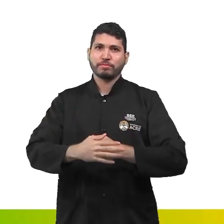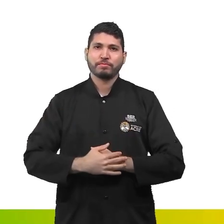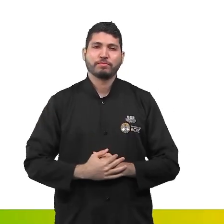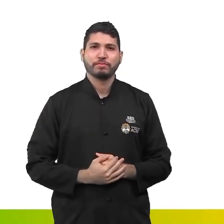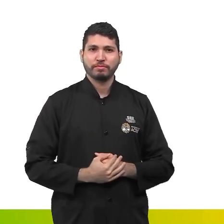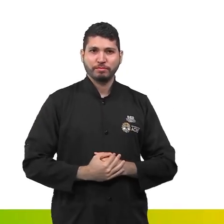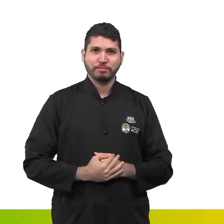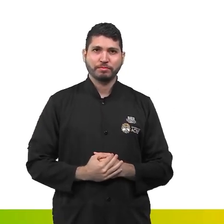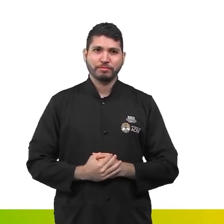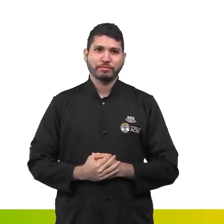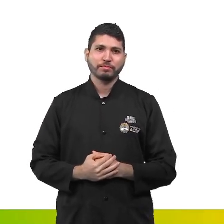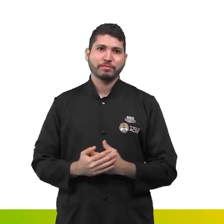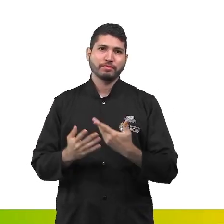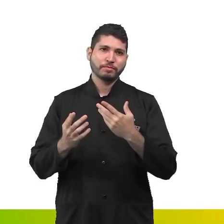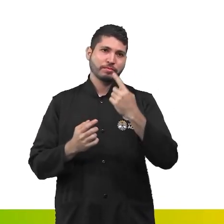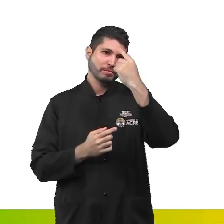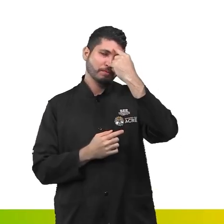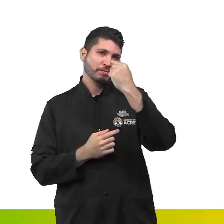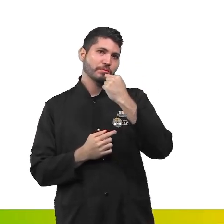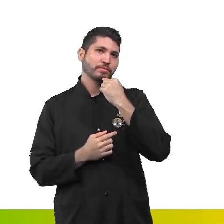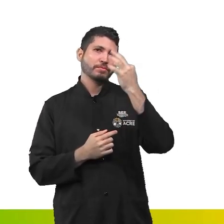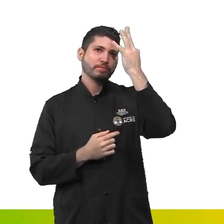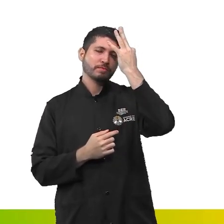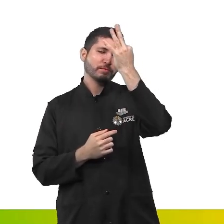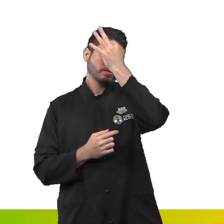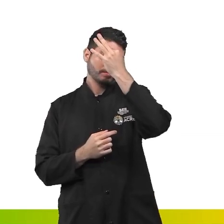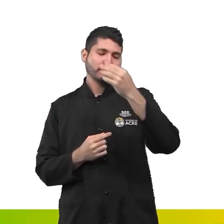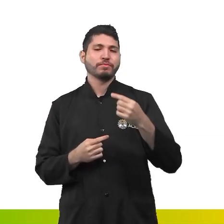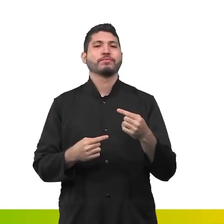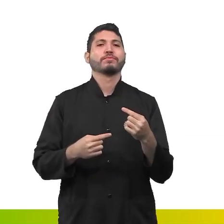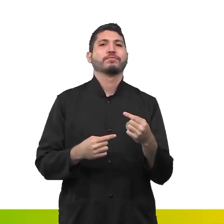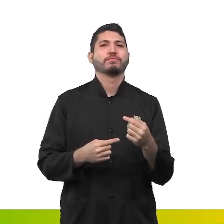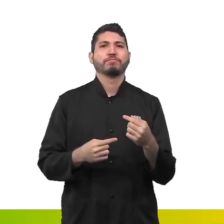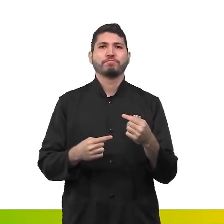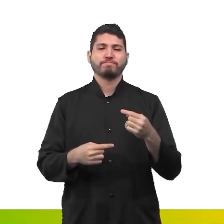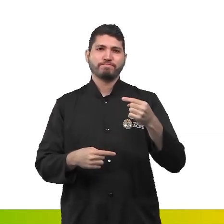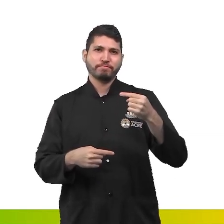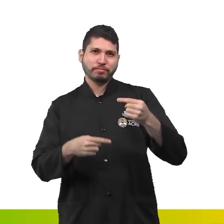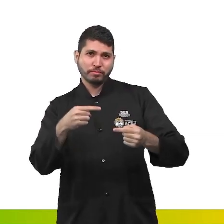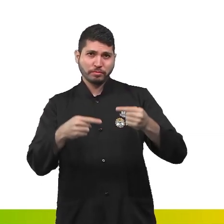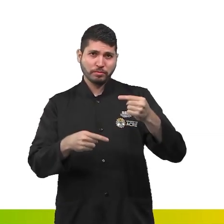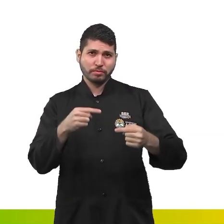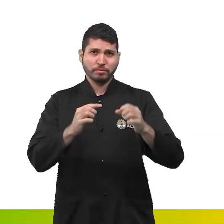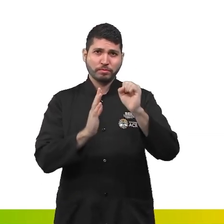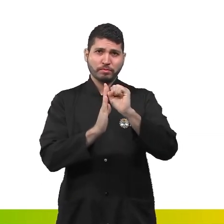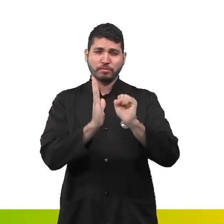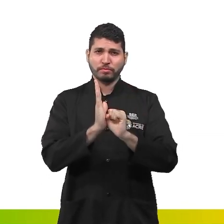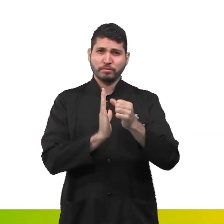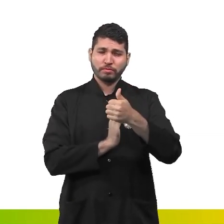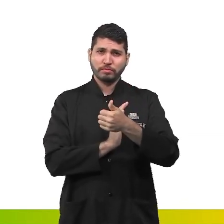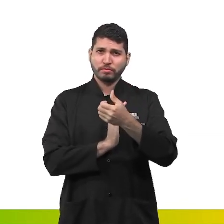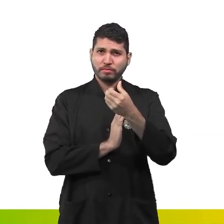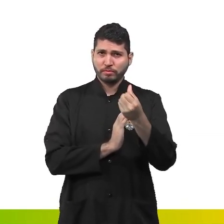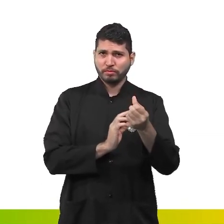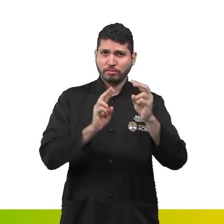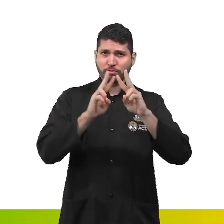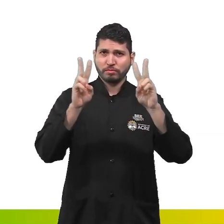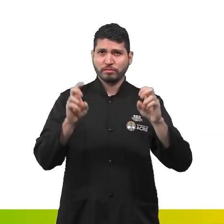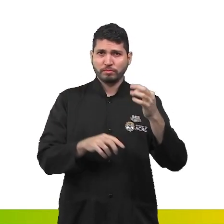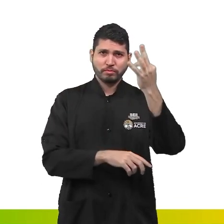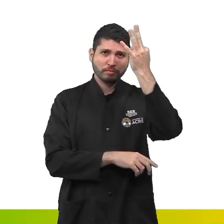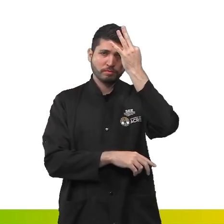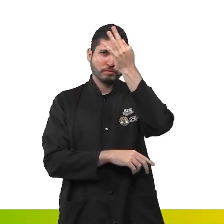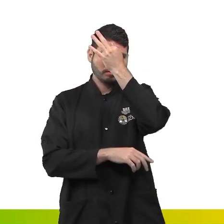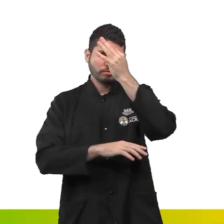de filósofos debatendo, aí por volta do século XVI, a questão da